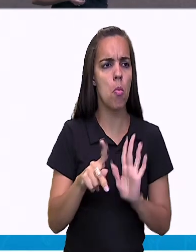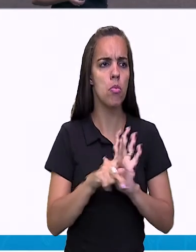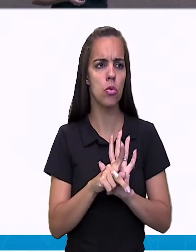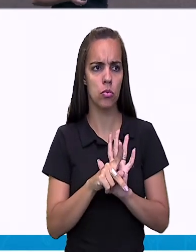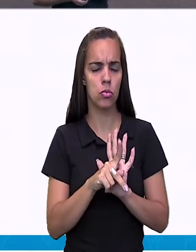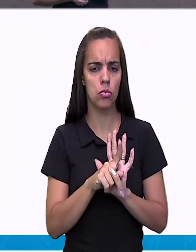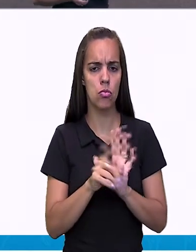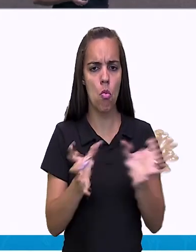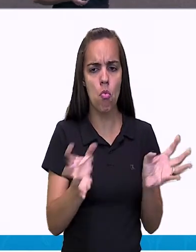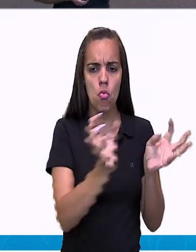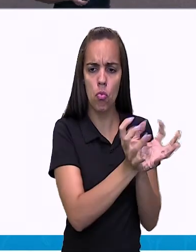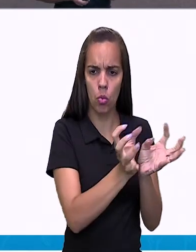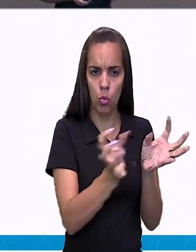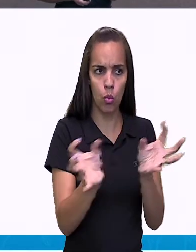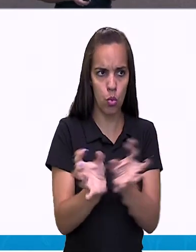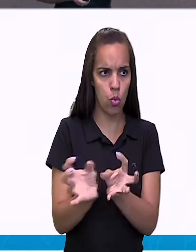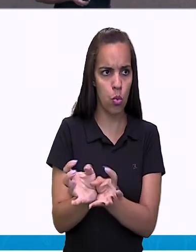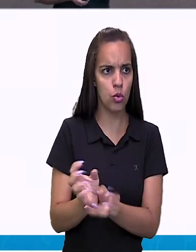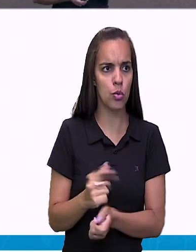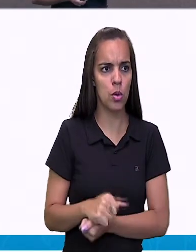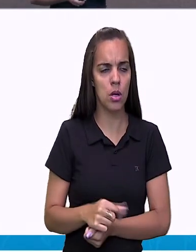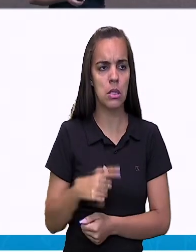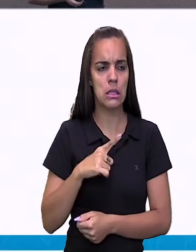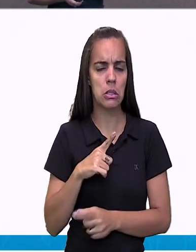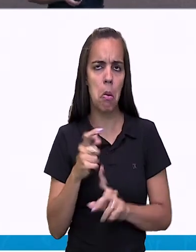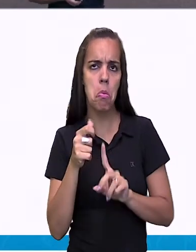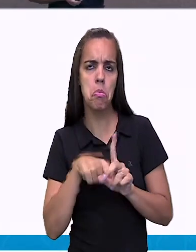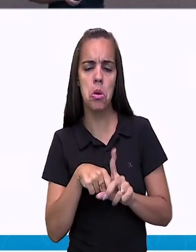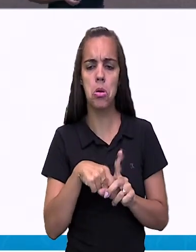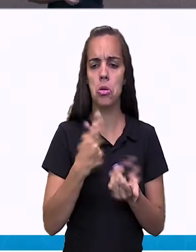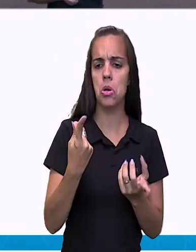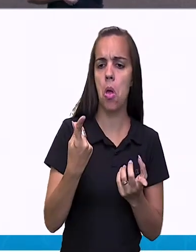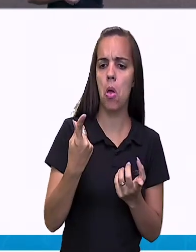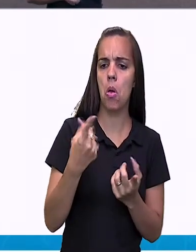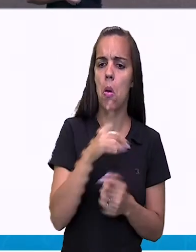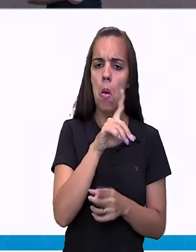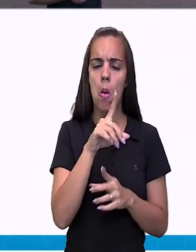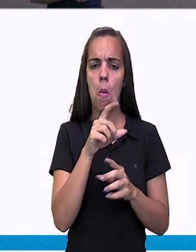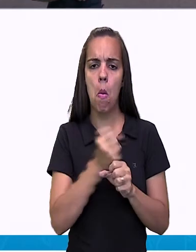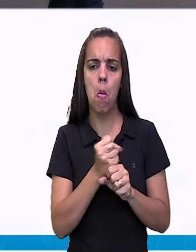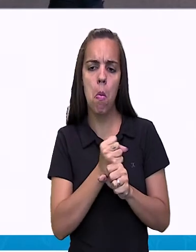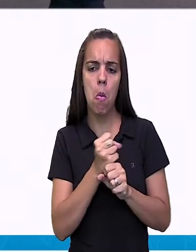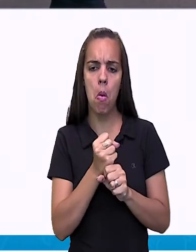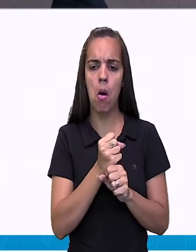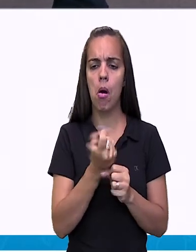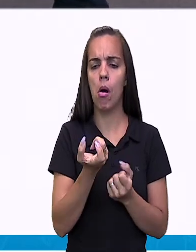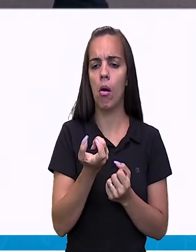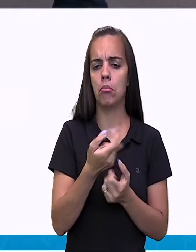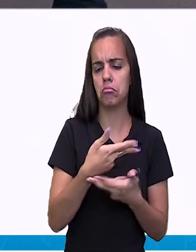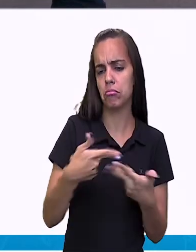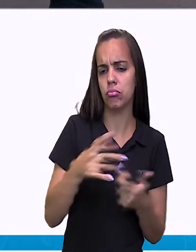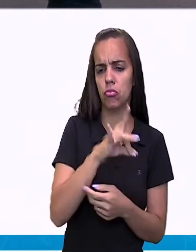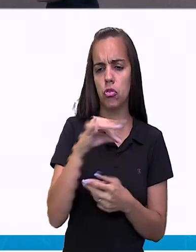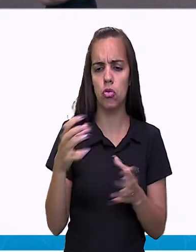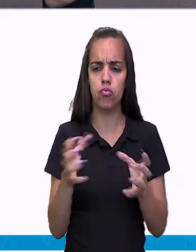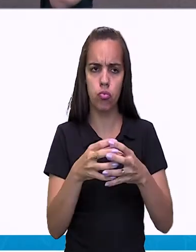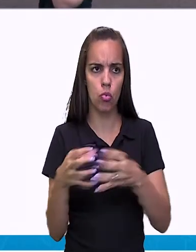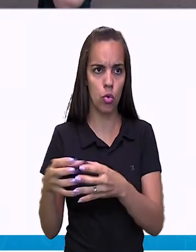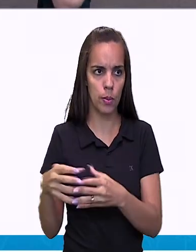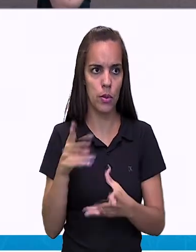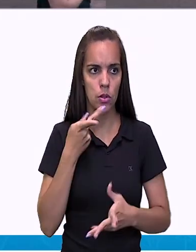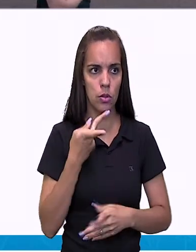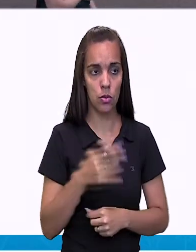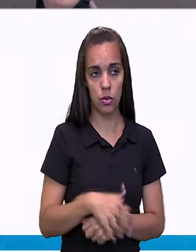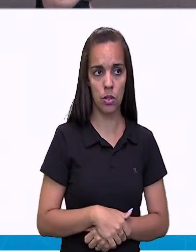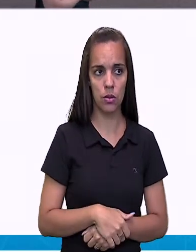um conjunto. Um conjunto de dias, de meses, de ano, quantidade, dezenas, quinzenas, cento. São